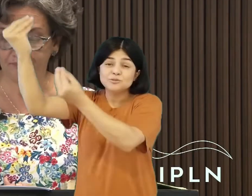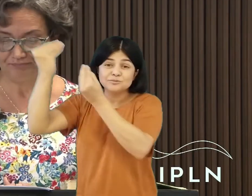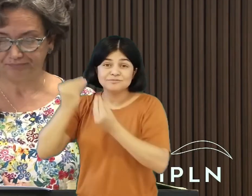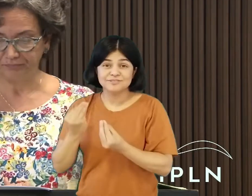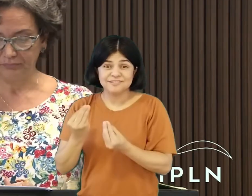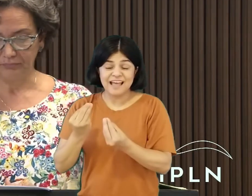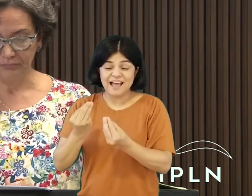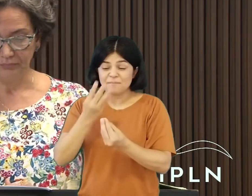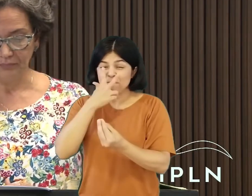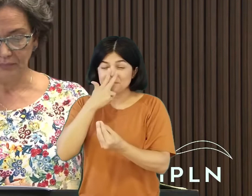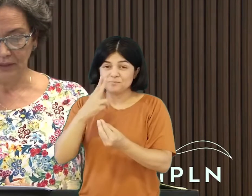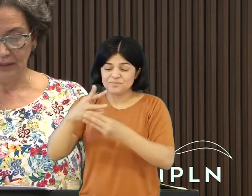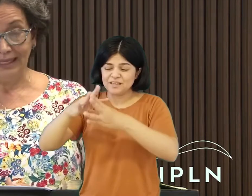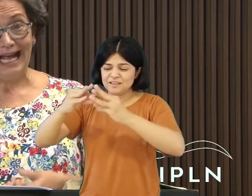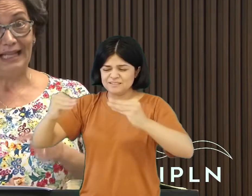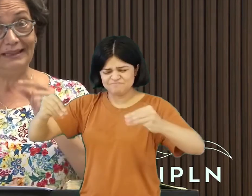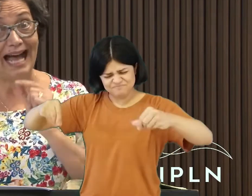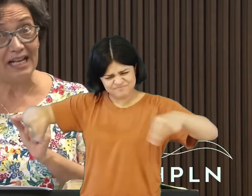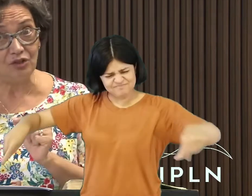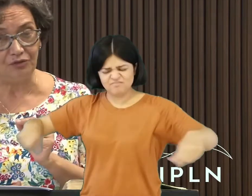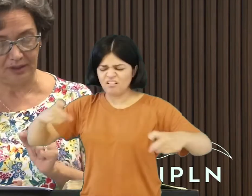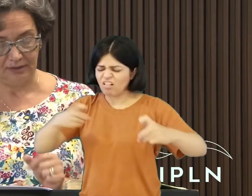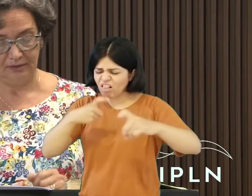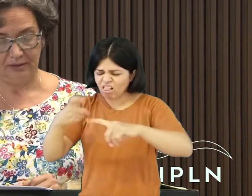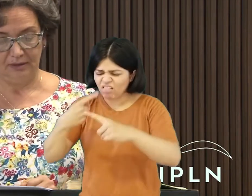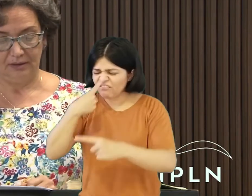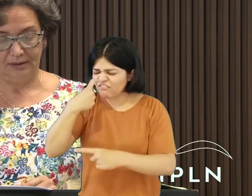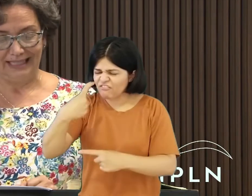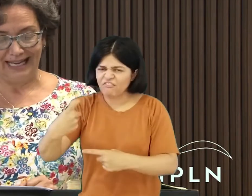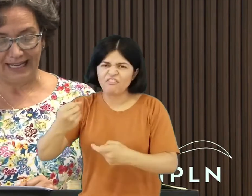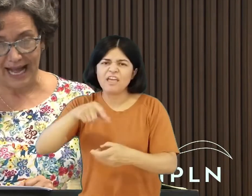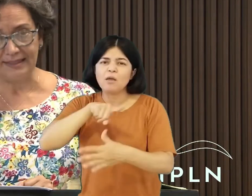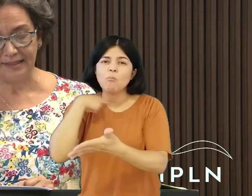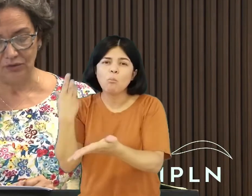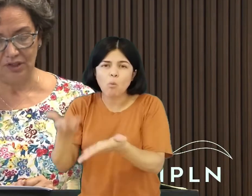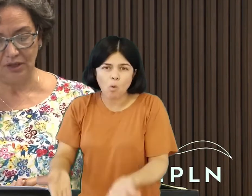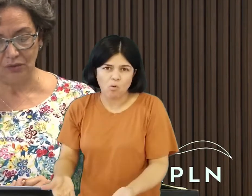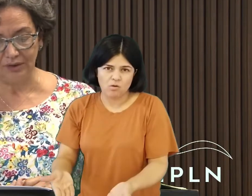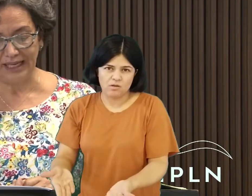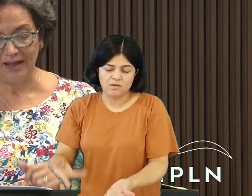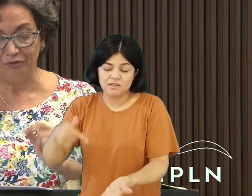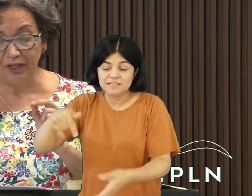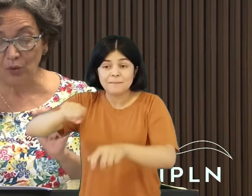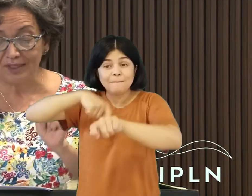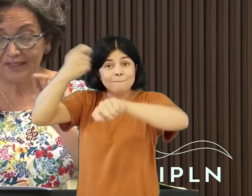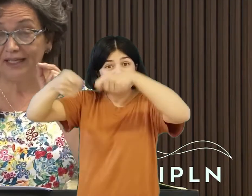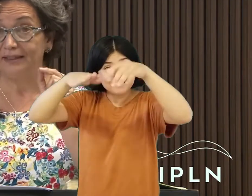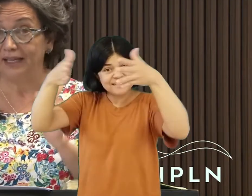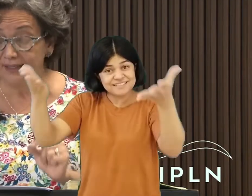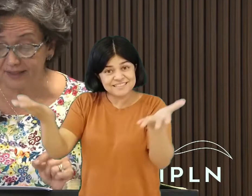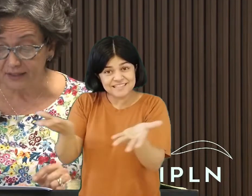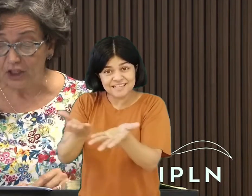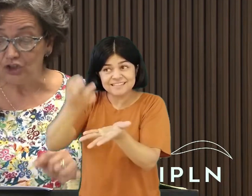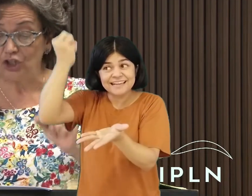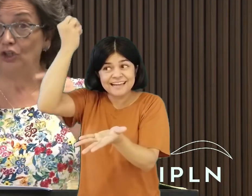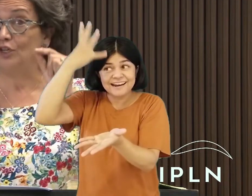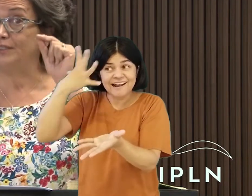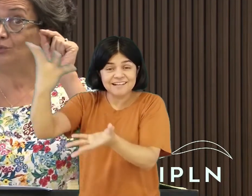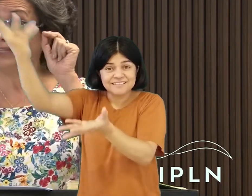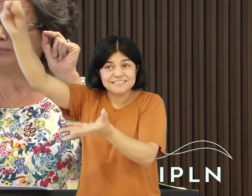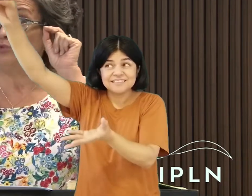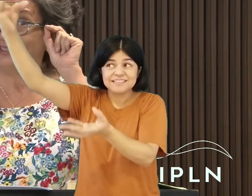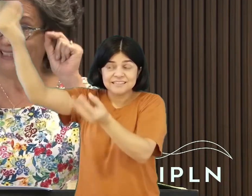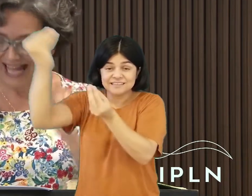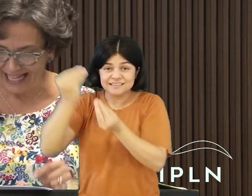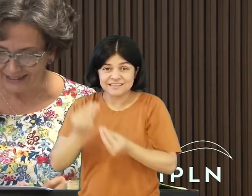morre. A dádiva da graça do Senhor tem a ver com a certeza de que nós